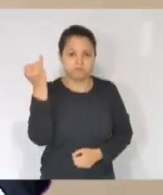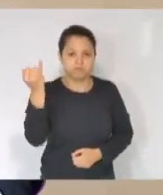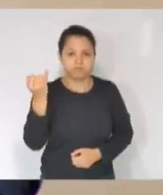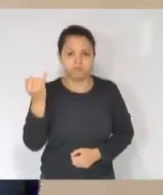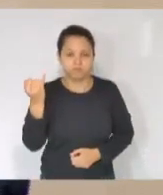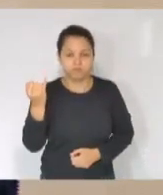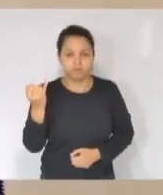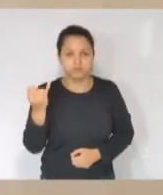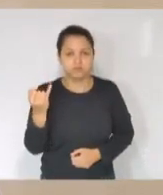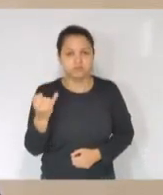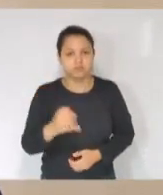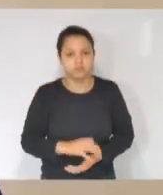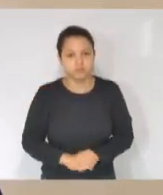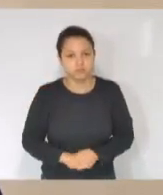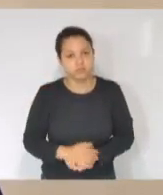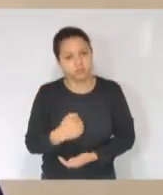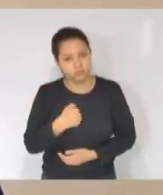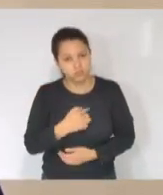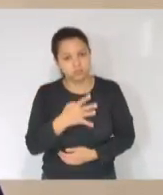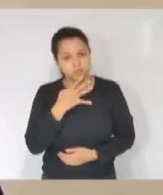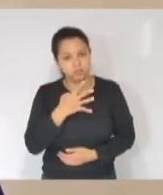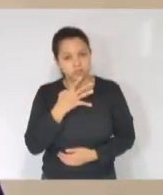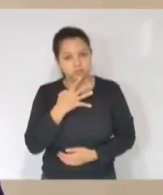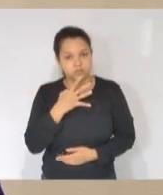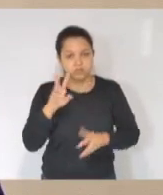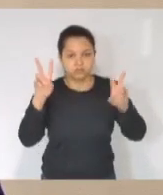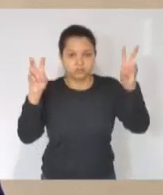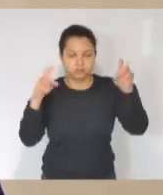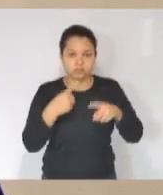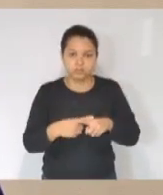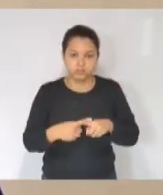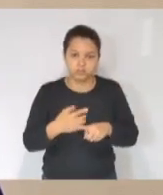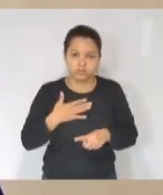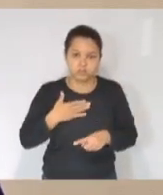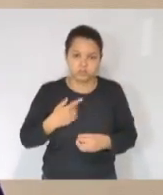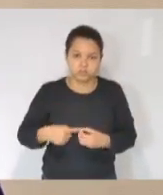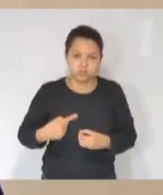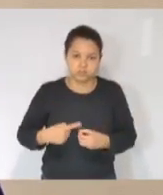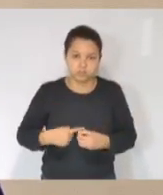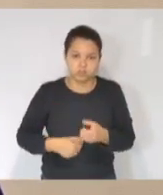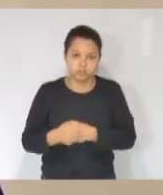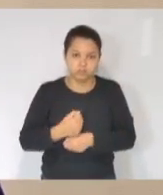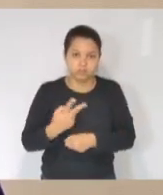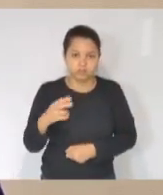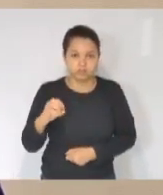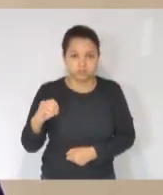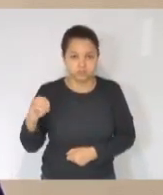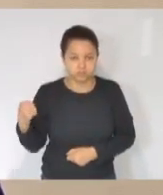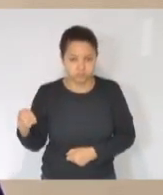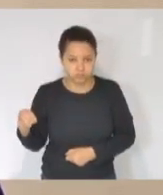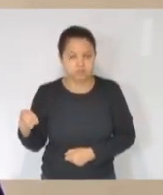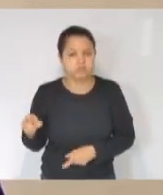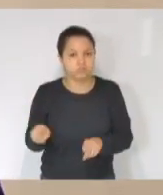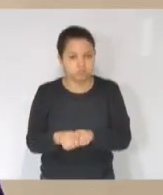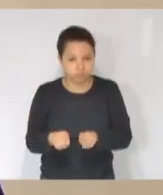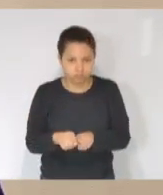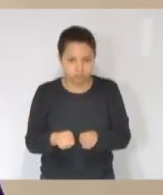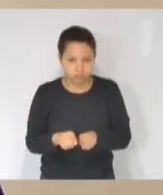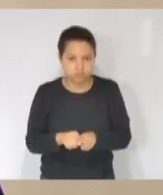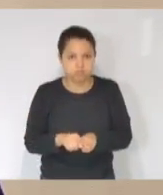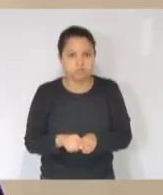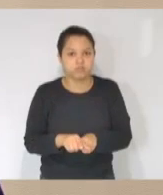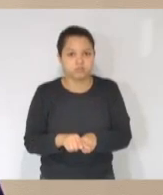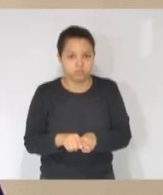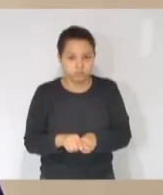até porque sou conhecedor deste tema, porque lá na minha cidade, desde o ano de 2000, a gente enfrenta esta possibilidade